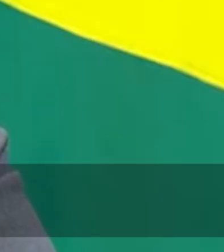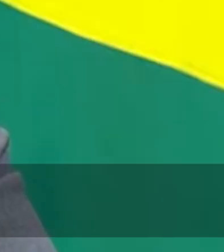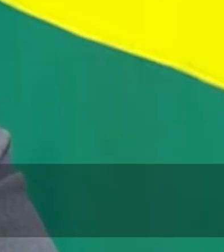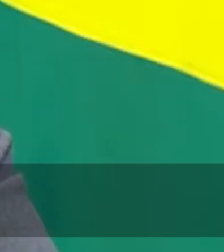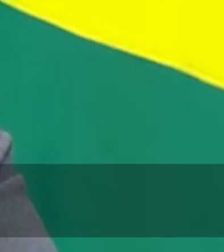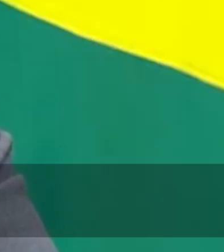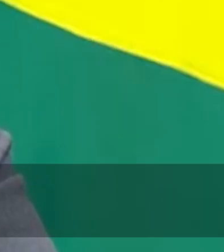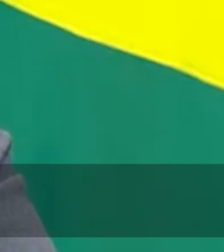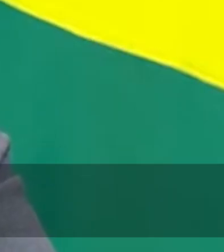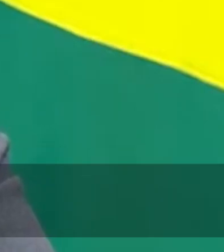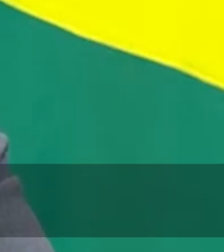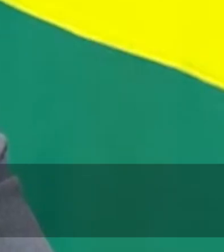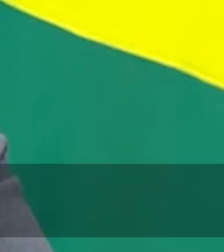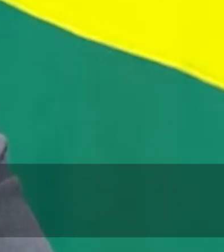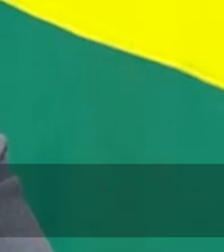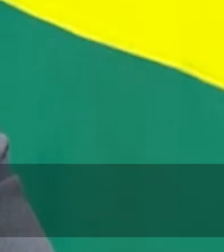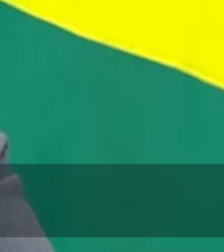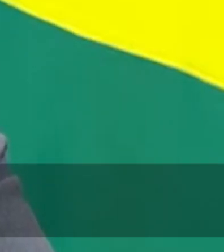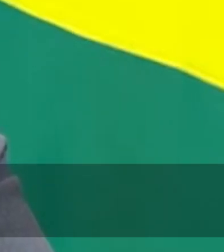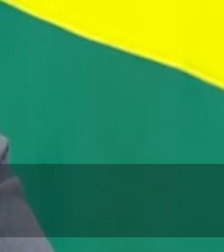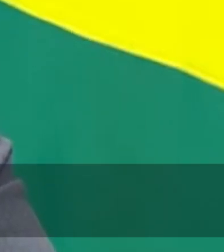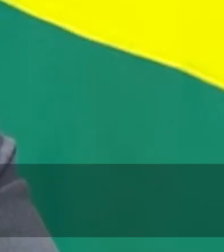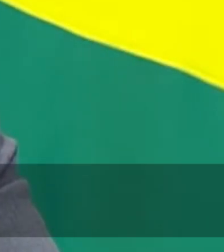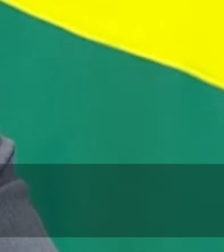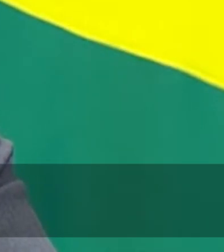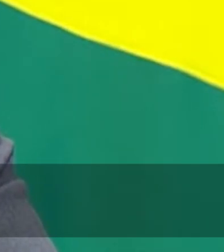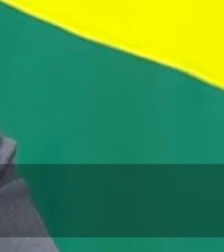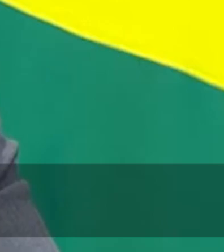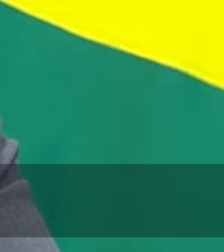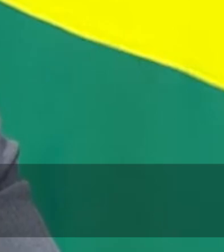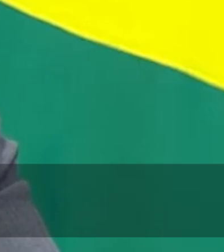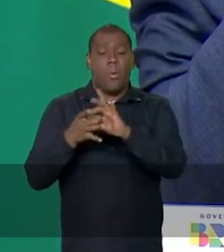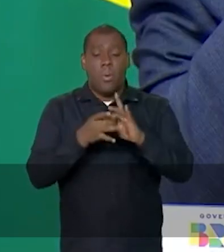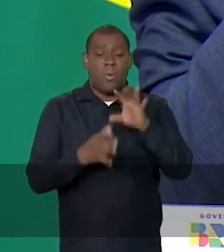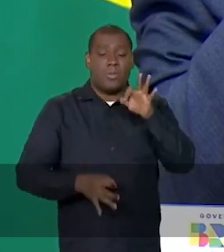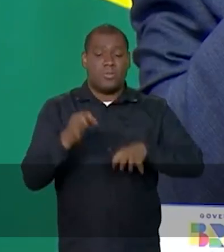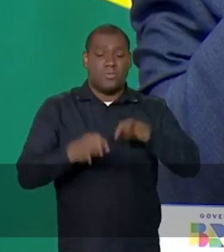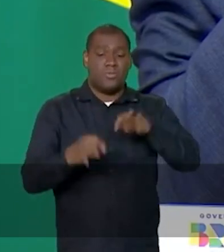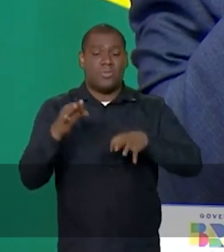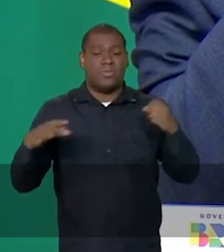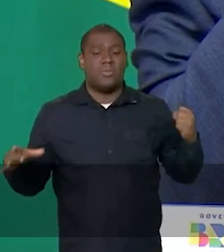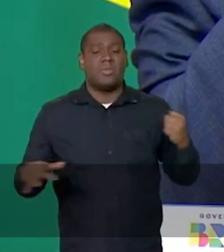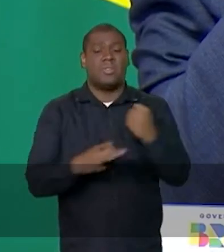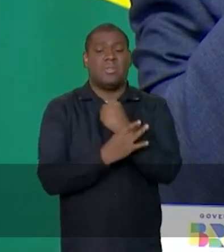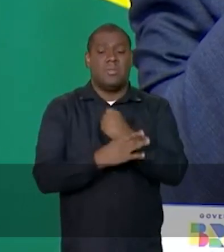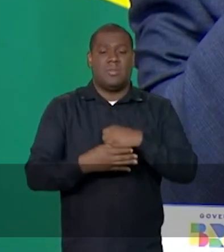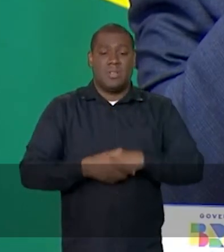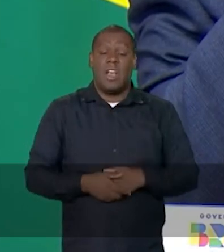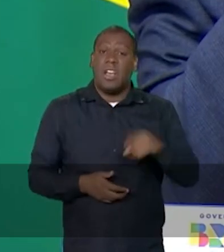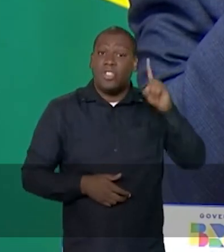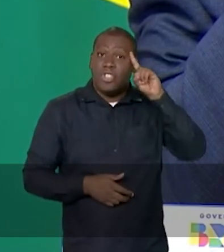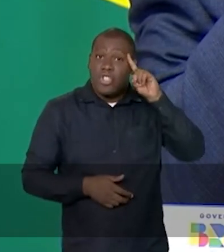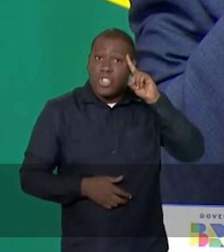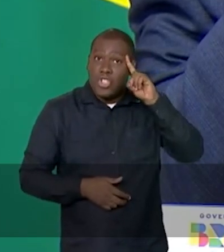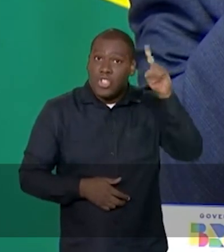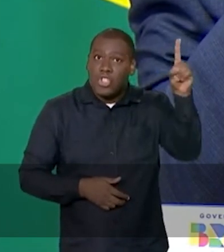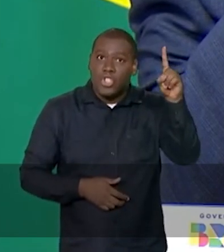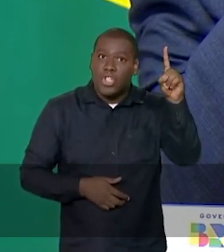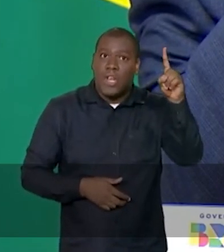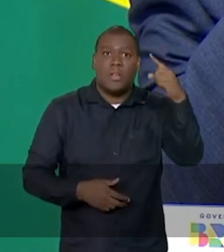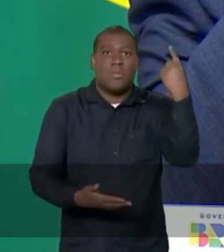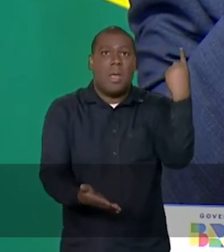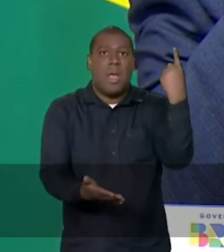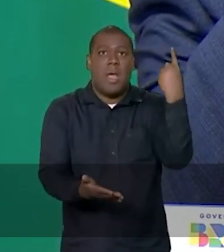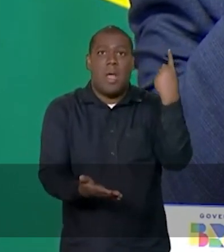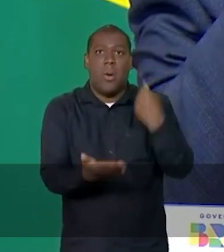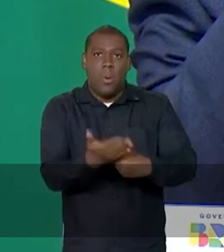A ministra ressalta que não há uma nova data prevista para a realização do concurso. Não temos uma nova data. Eu quero